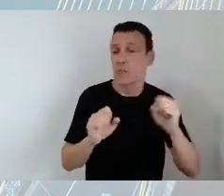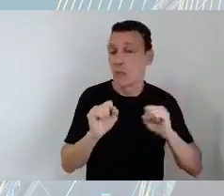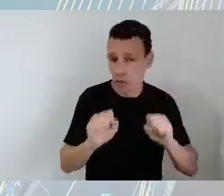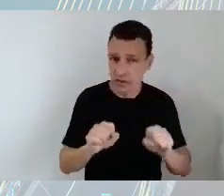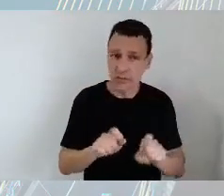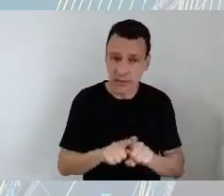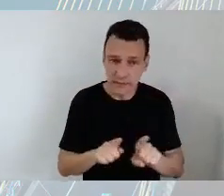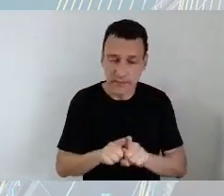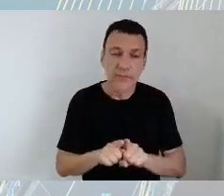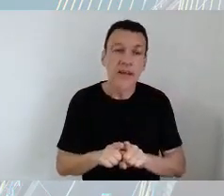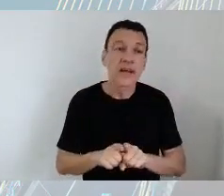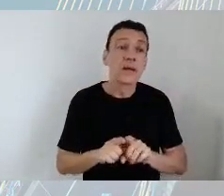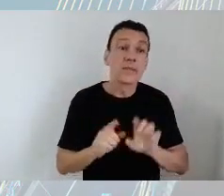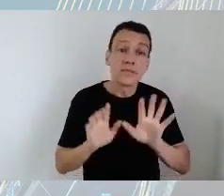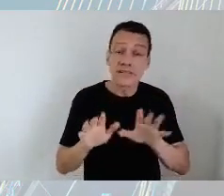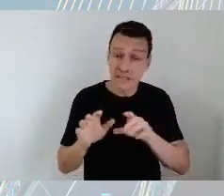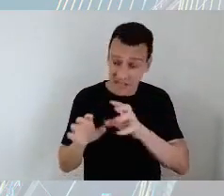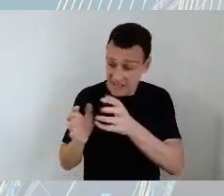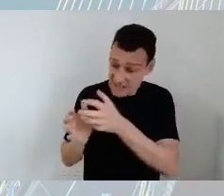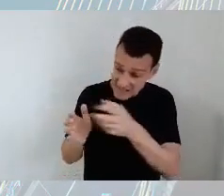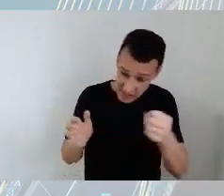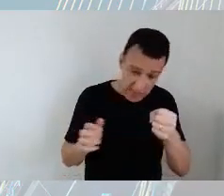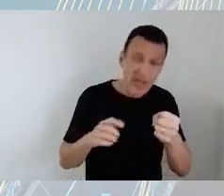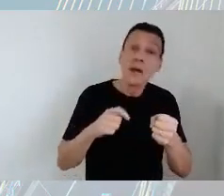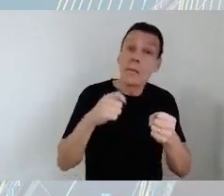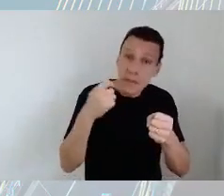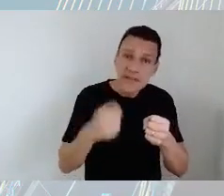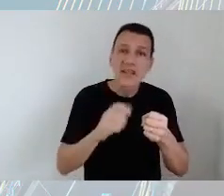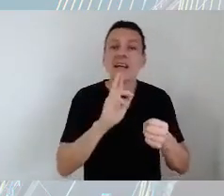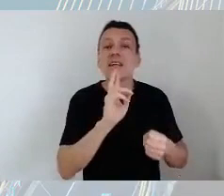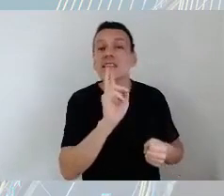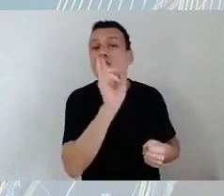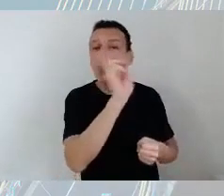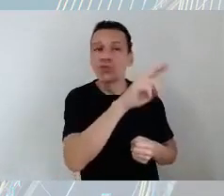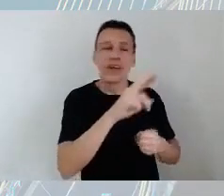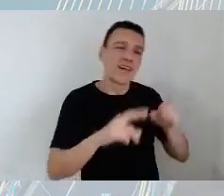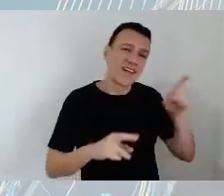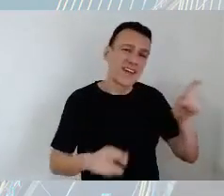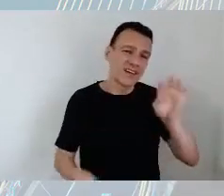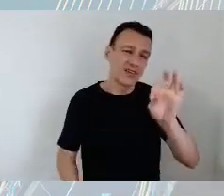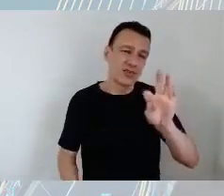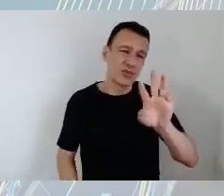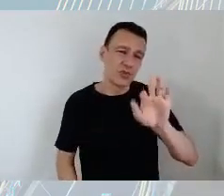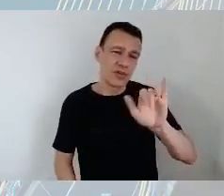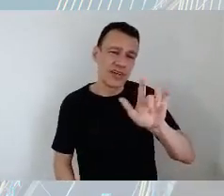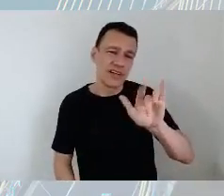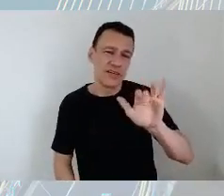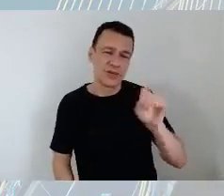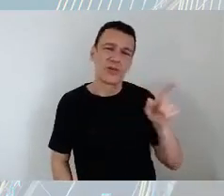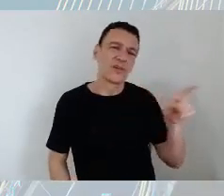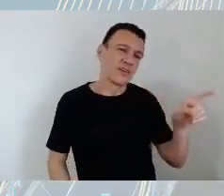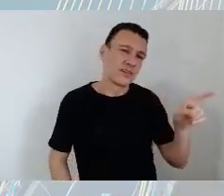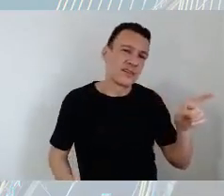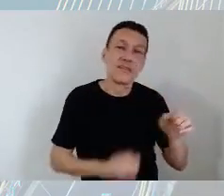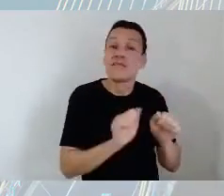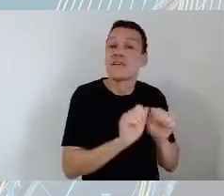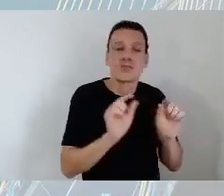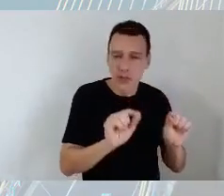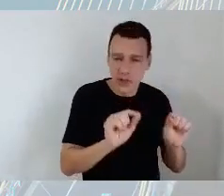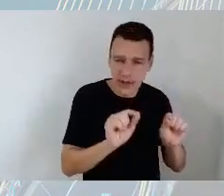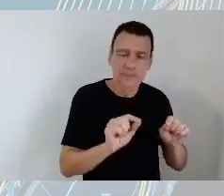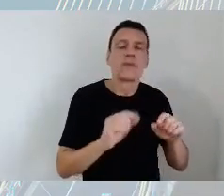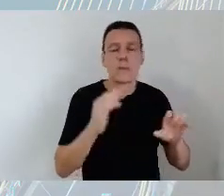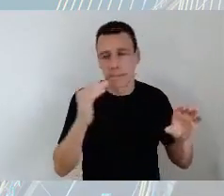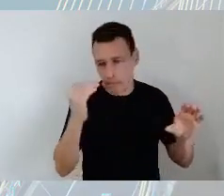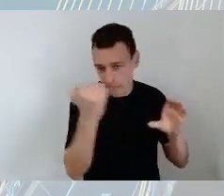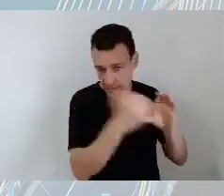para tudo o que ele vai fazer. Então, eu tenho embaixo ali um XML, que é o response, né, que é o nó principal, XML. E depois